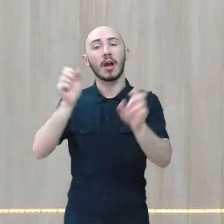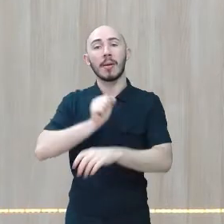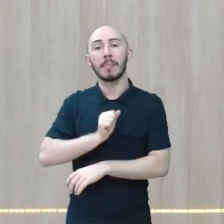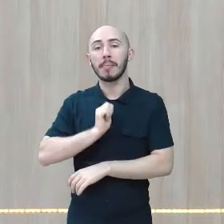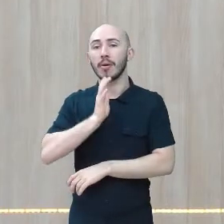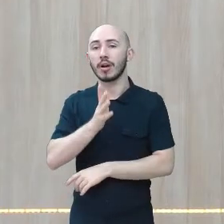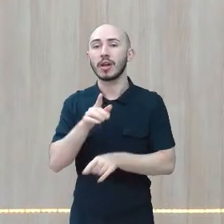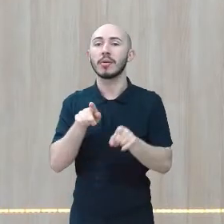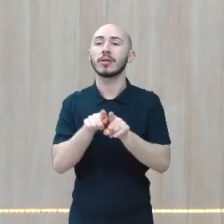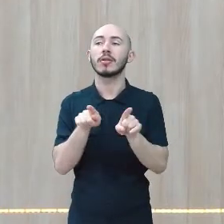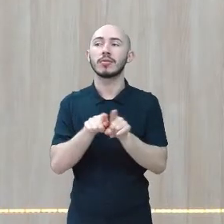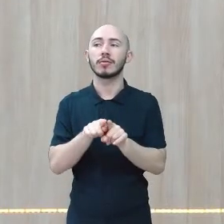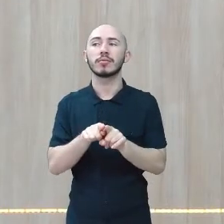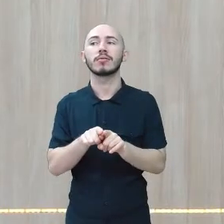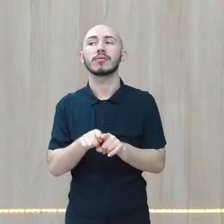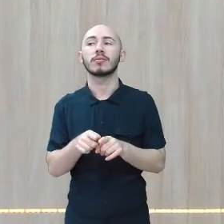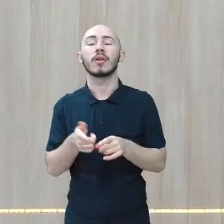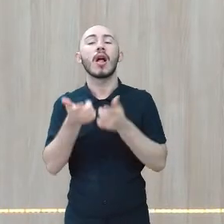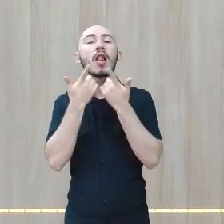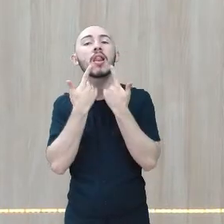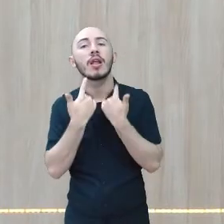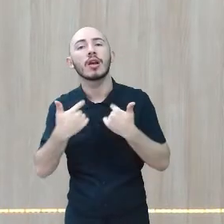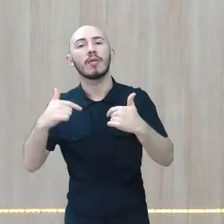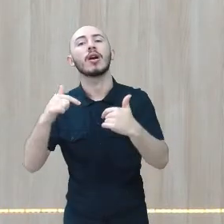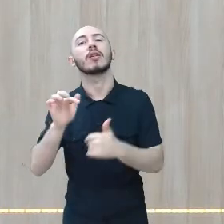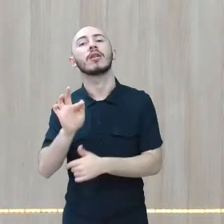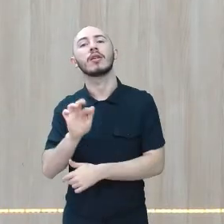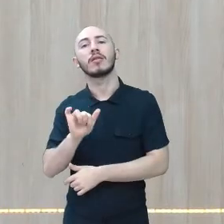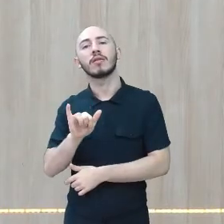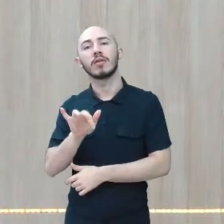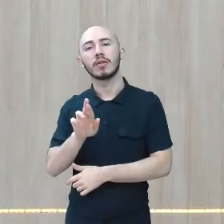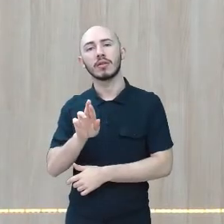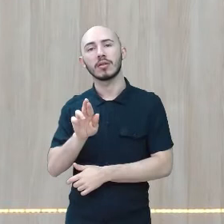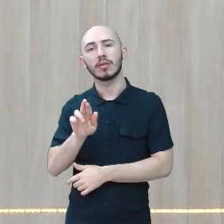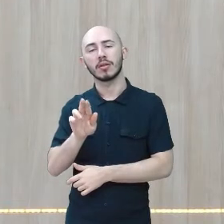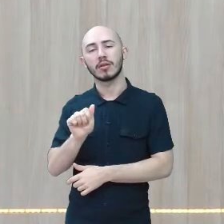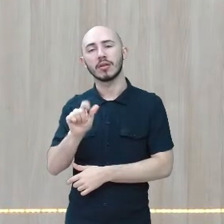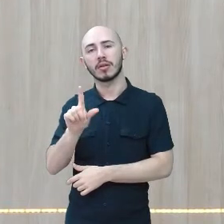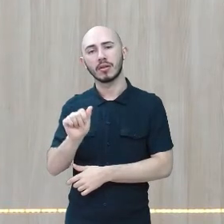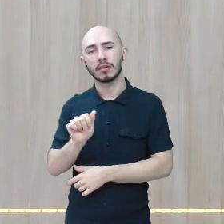poema e linguagem figurada.